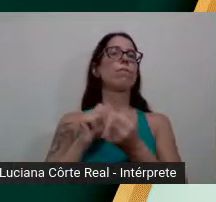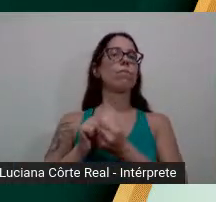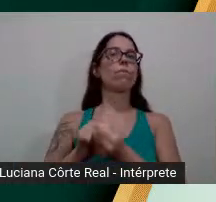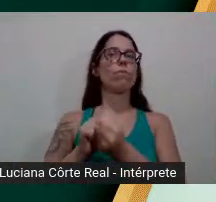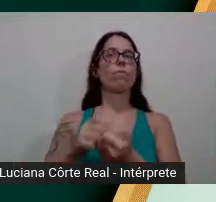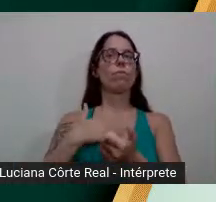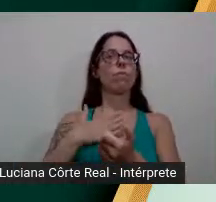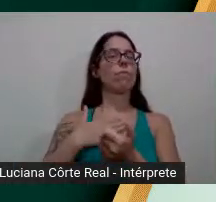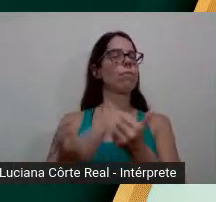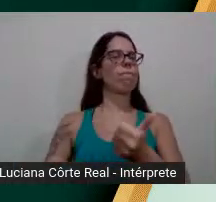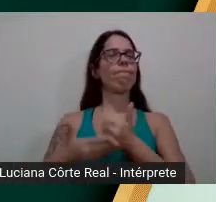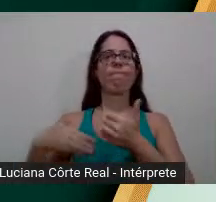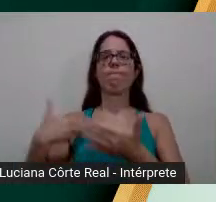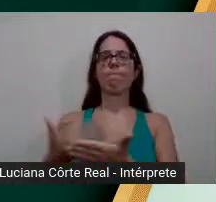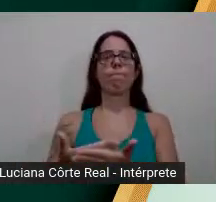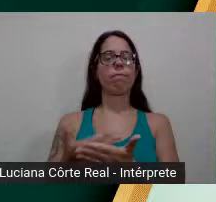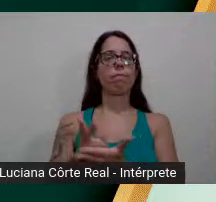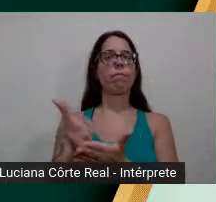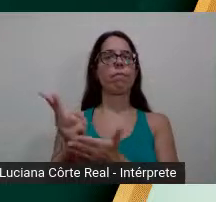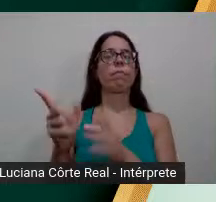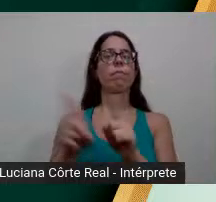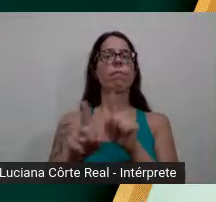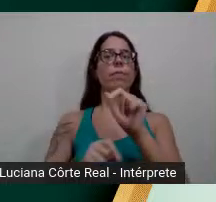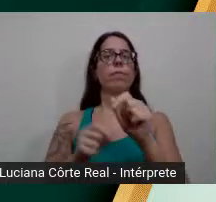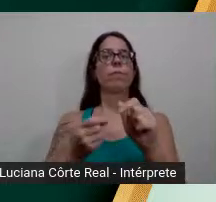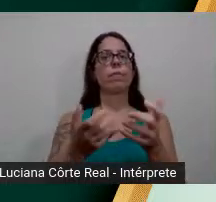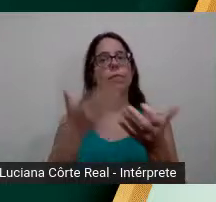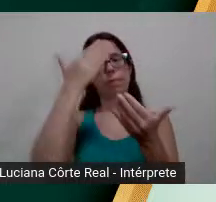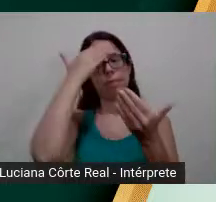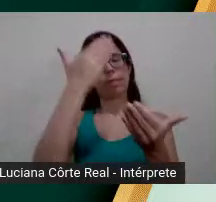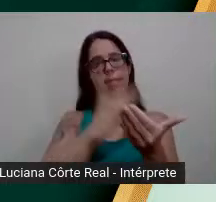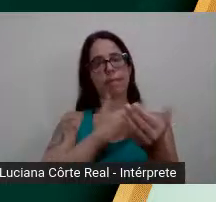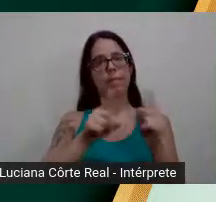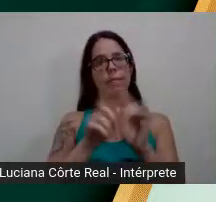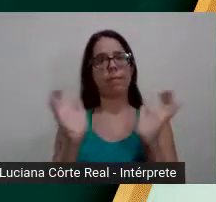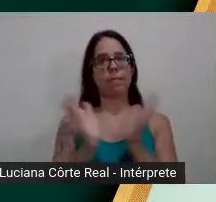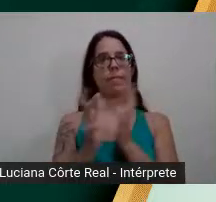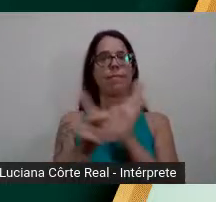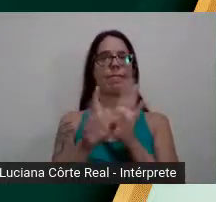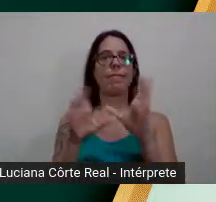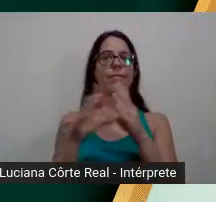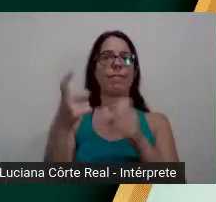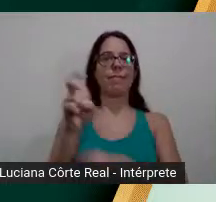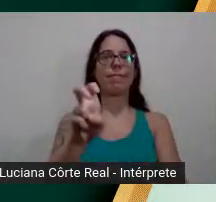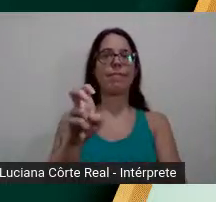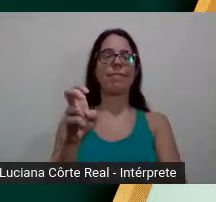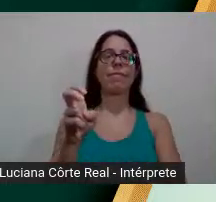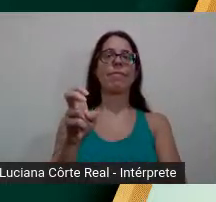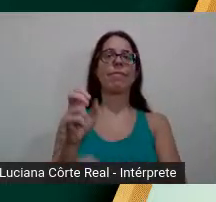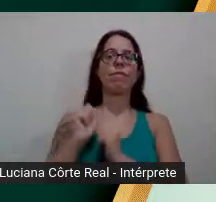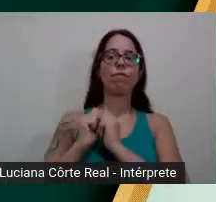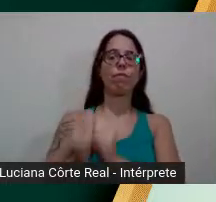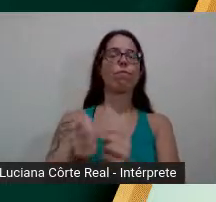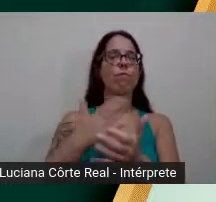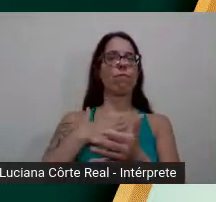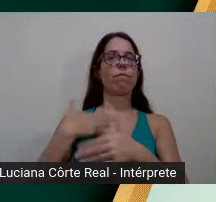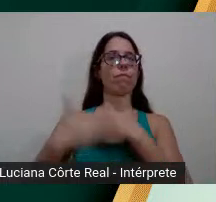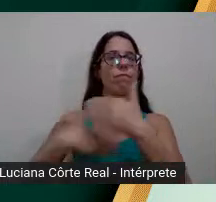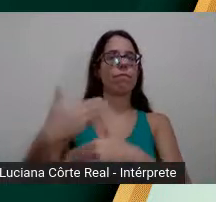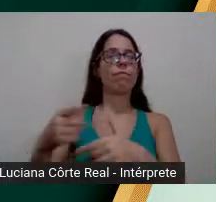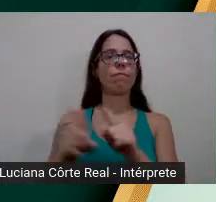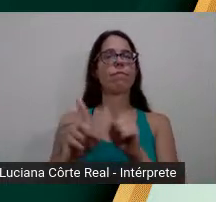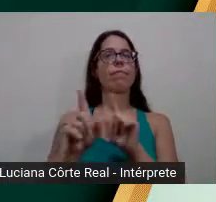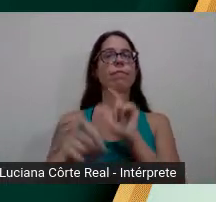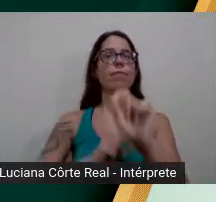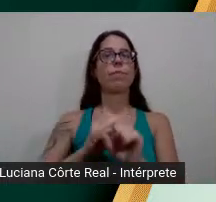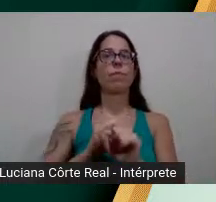apoiado até agora. E também aos meus amigos e colegas da Turma 15 que estiveram junto comigo e dividiram a toda a